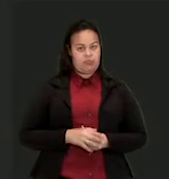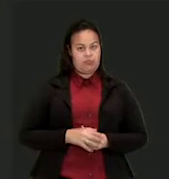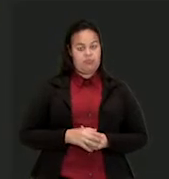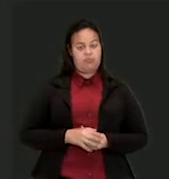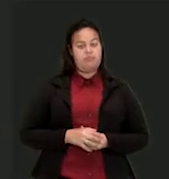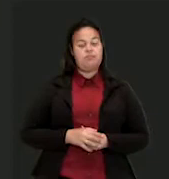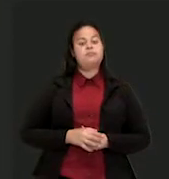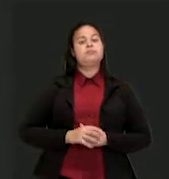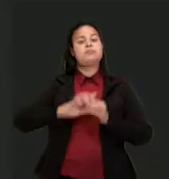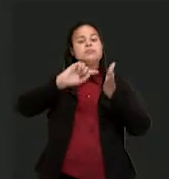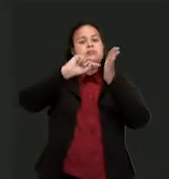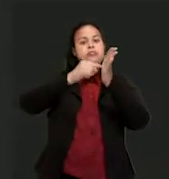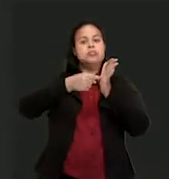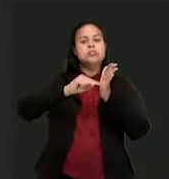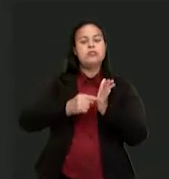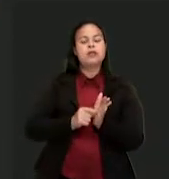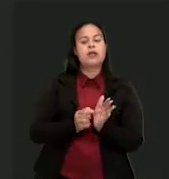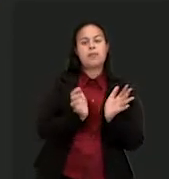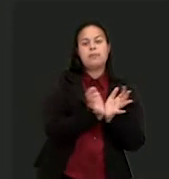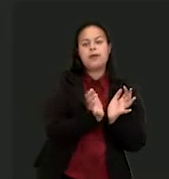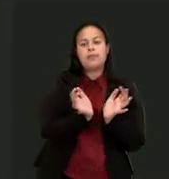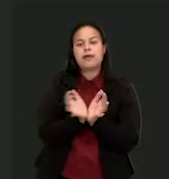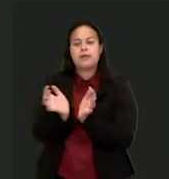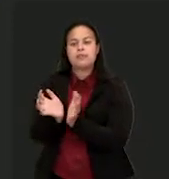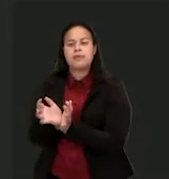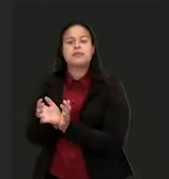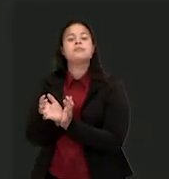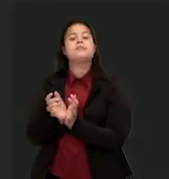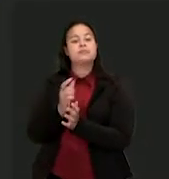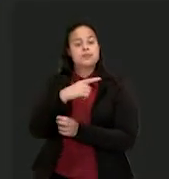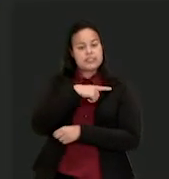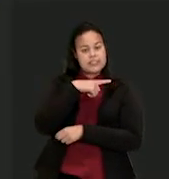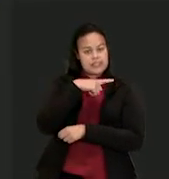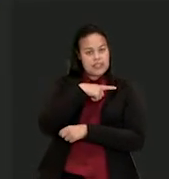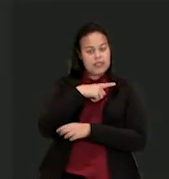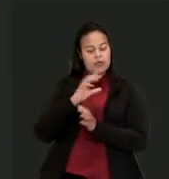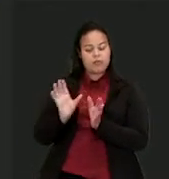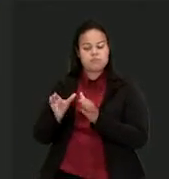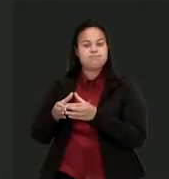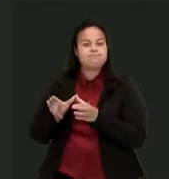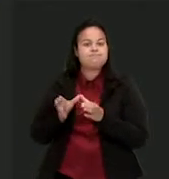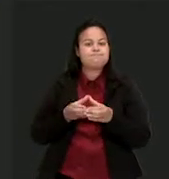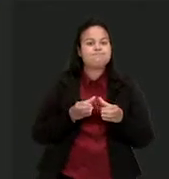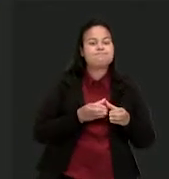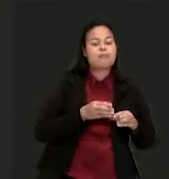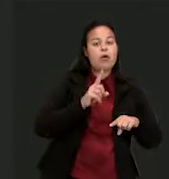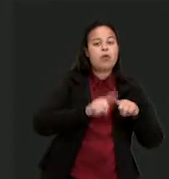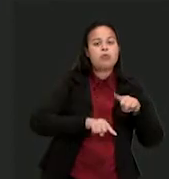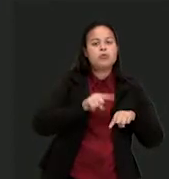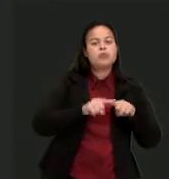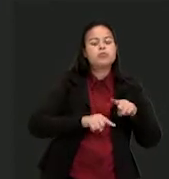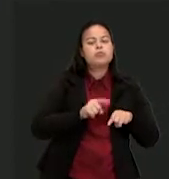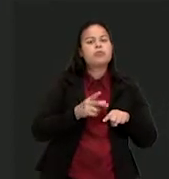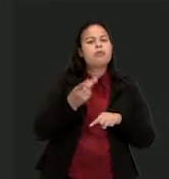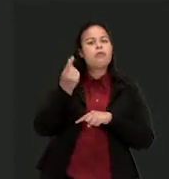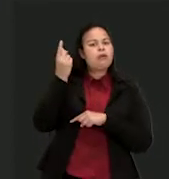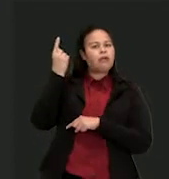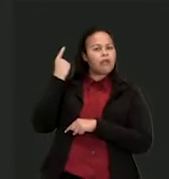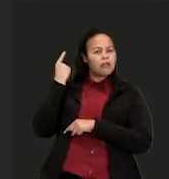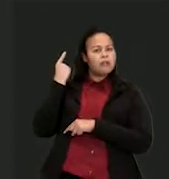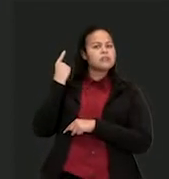Multiplicando os fatores individuais, obtemos o fator acumulado. Um produto que custava R$